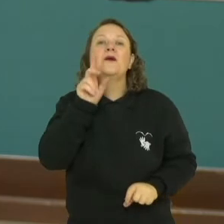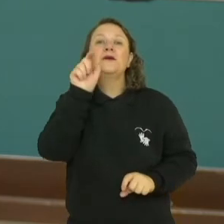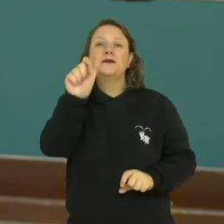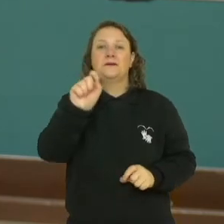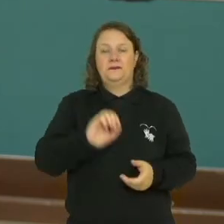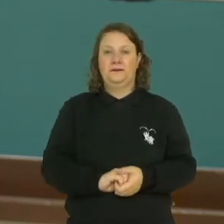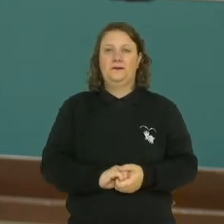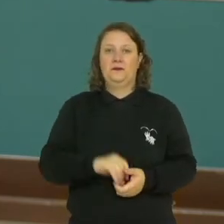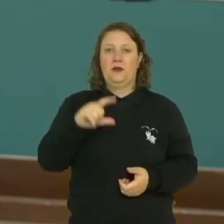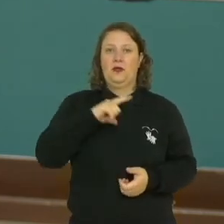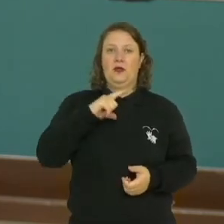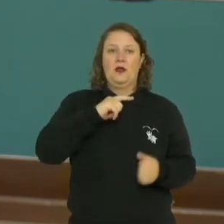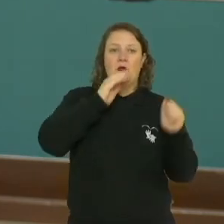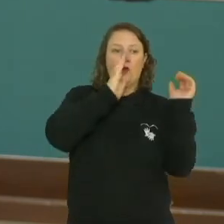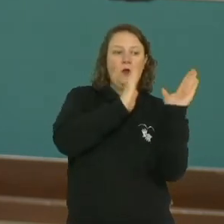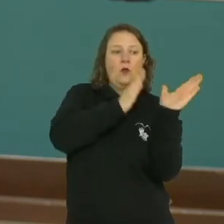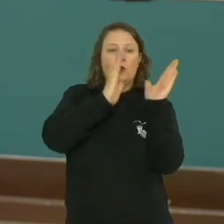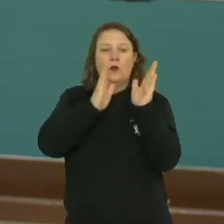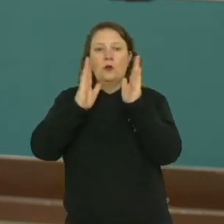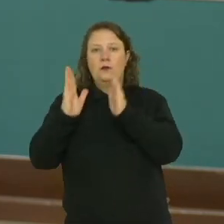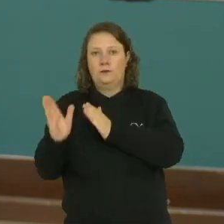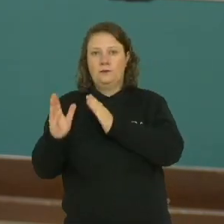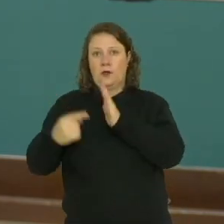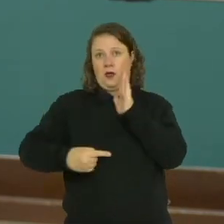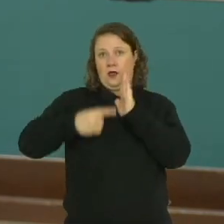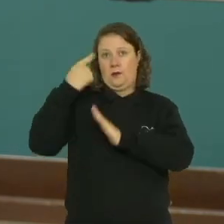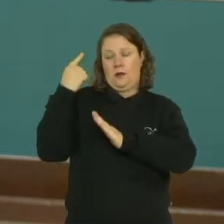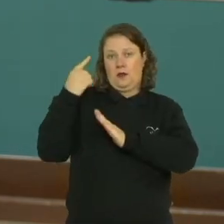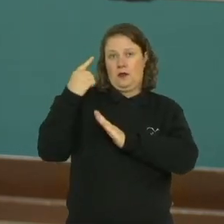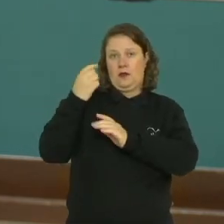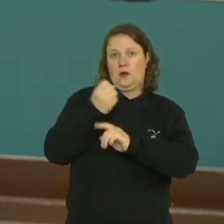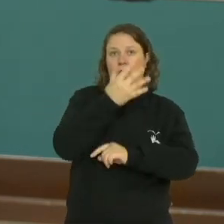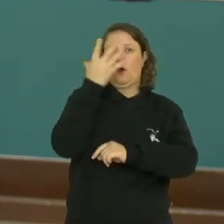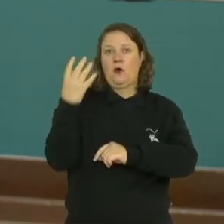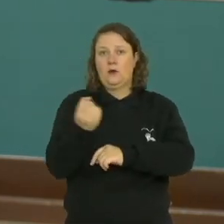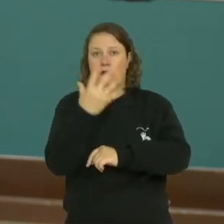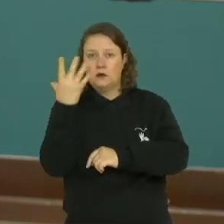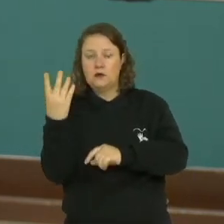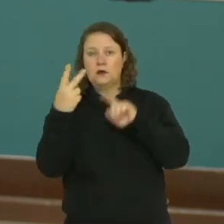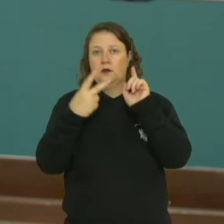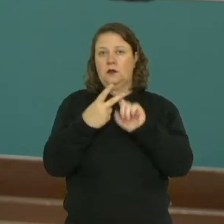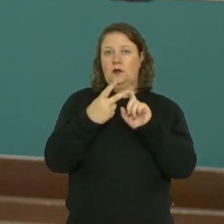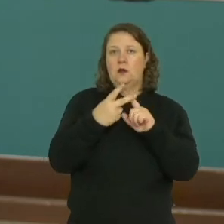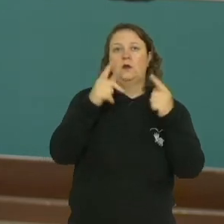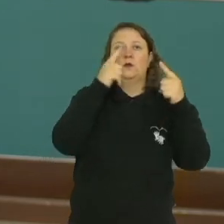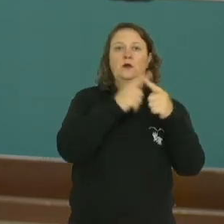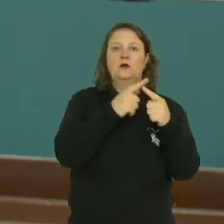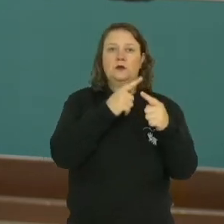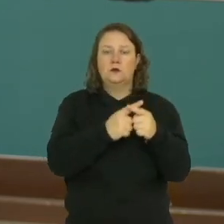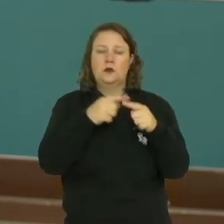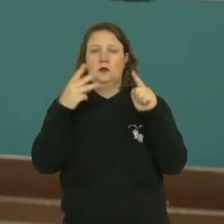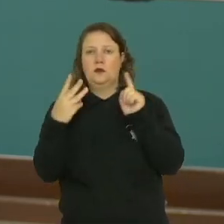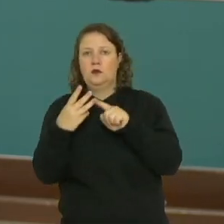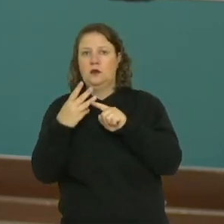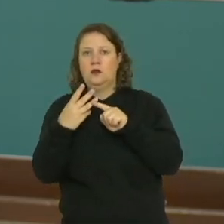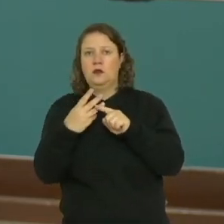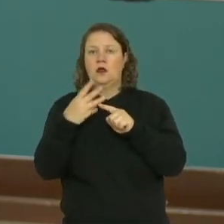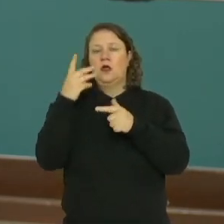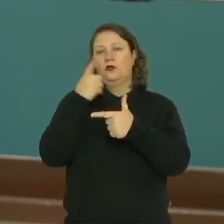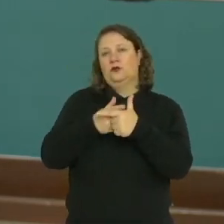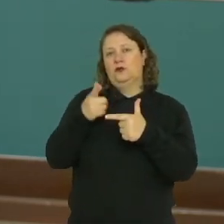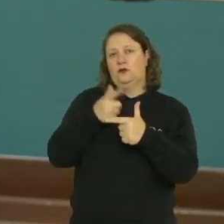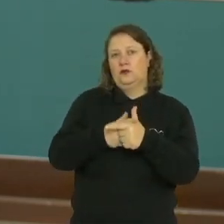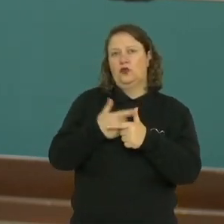a gente tem uma ordem de resolução. Primeiro é a potência, depois a multiplicação e a divisão, por último que vem então a adição